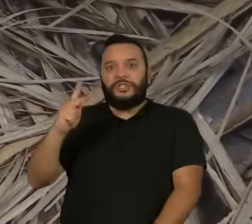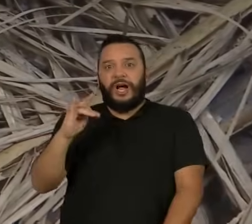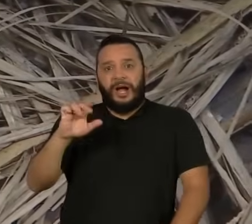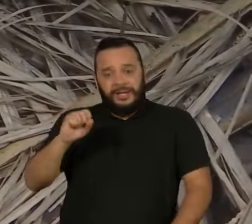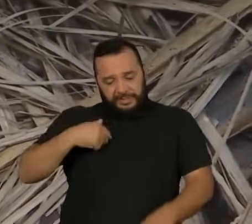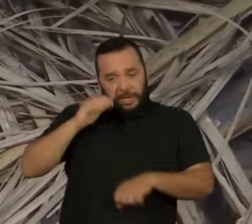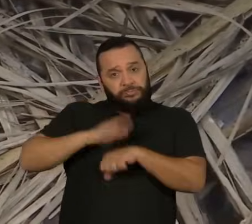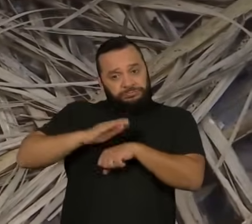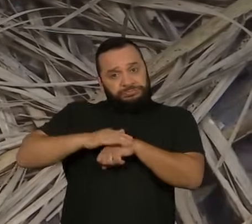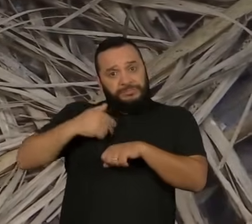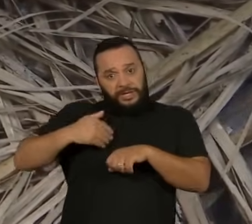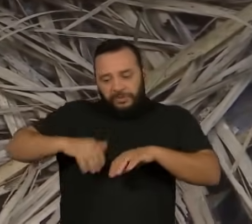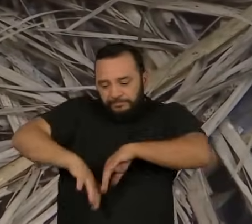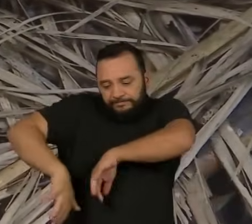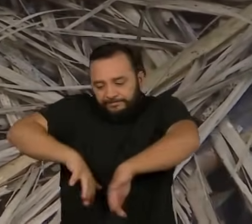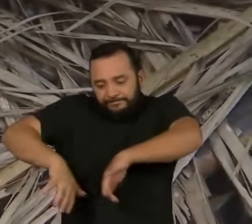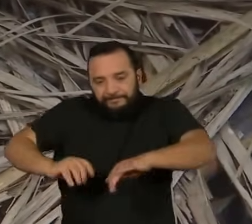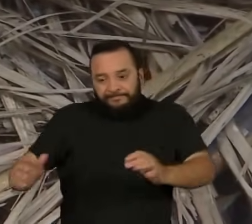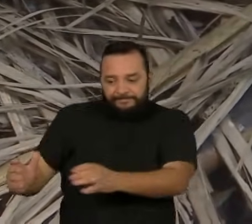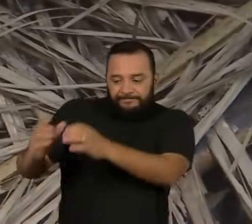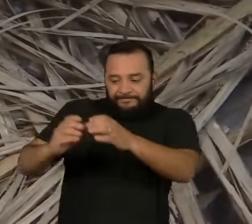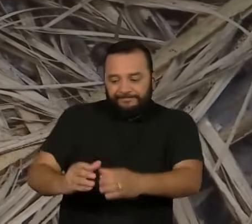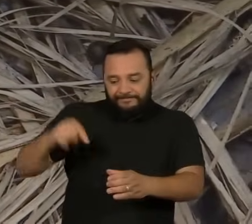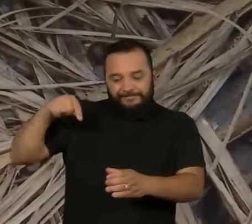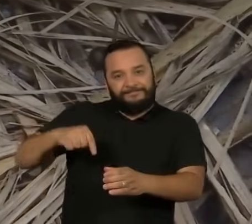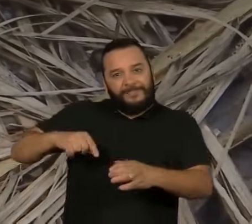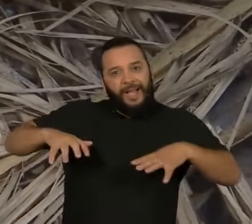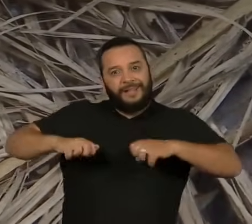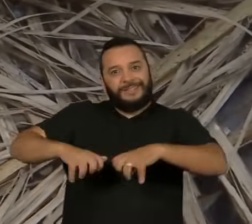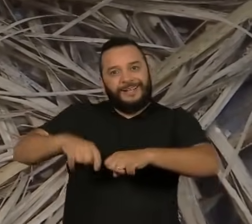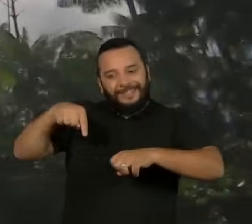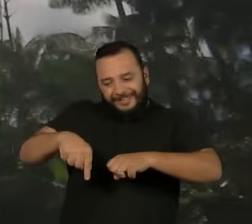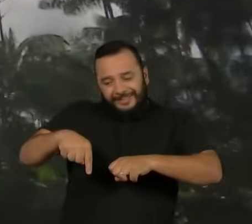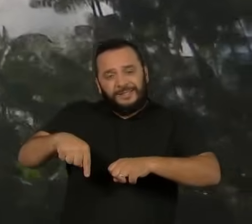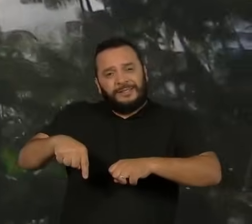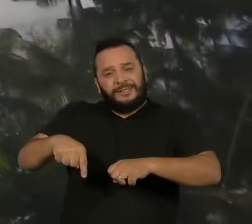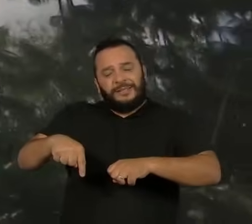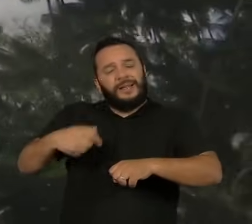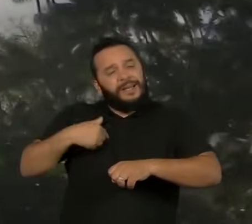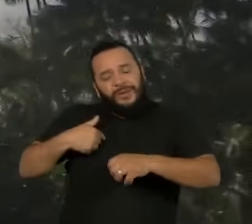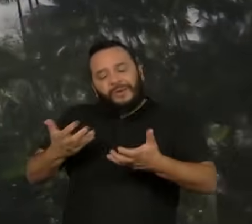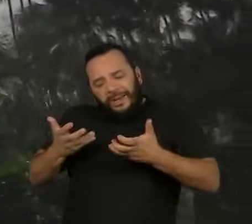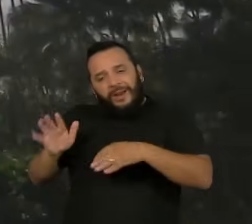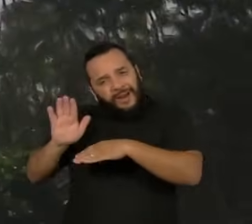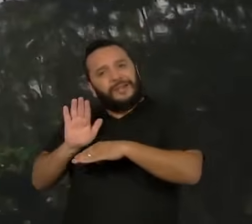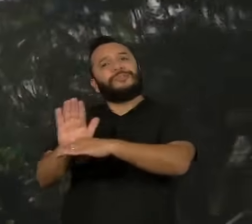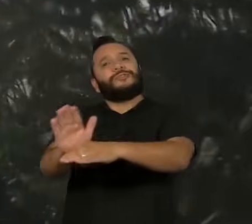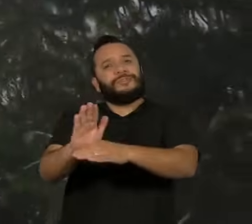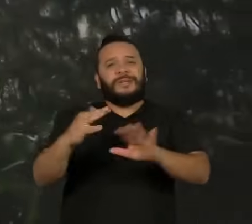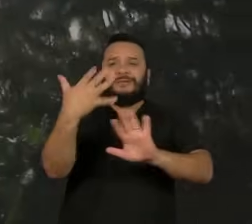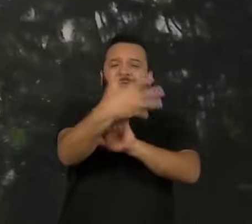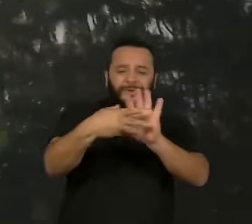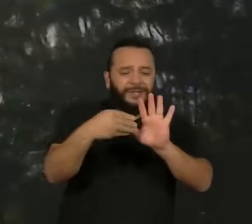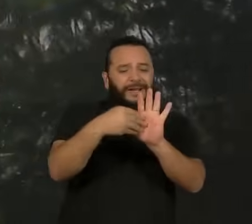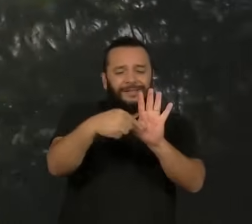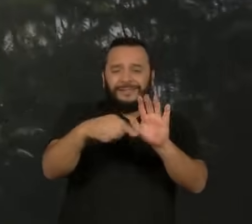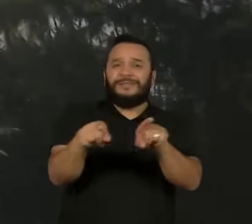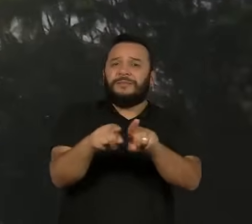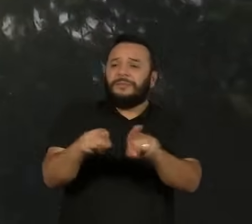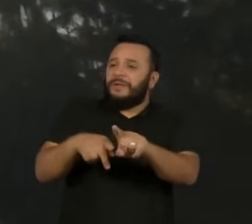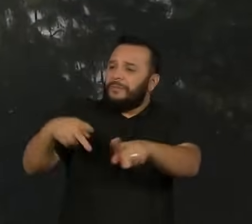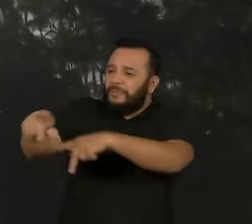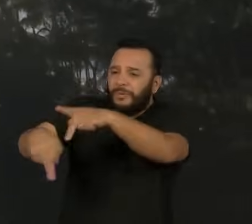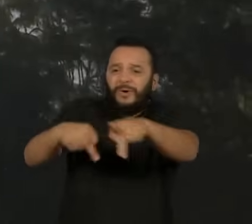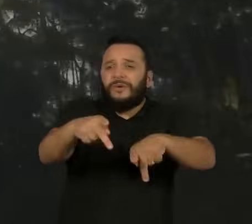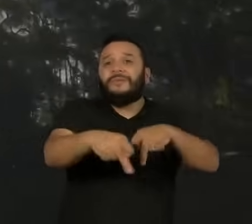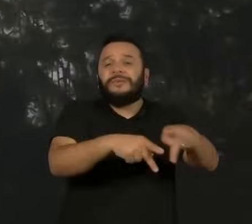tradicional açaizeiro, na esperança de contribuir para que a maior floresta tropical do planeta e seus povos